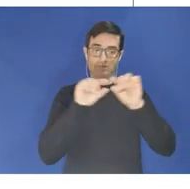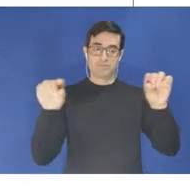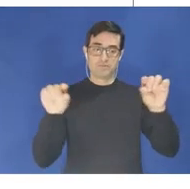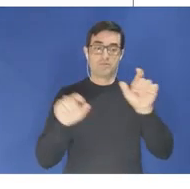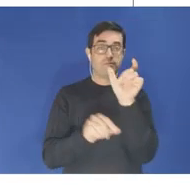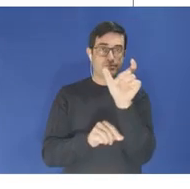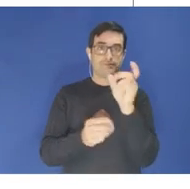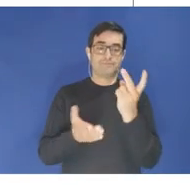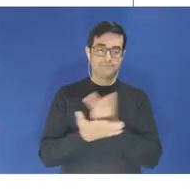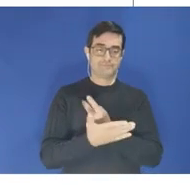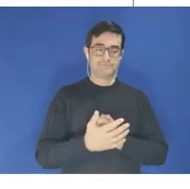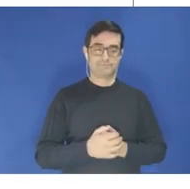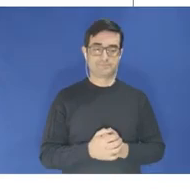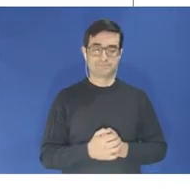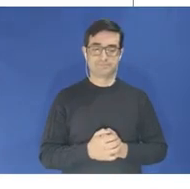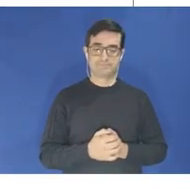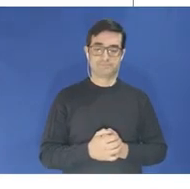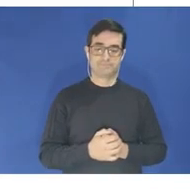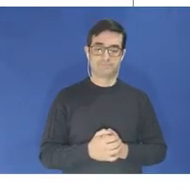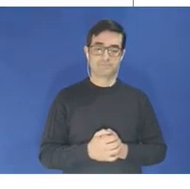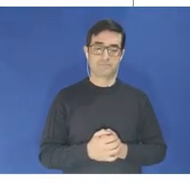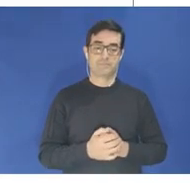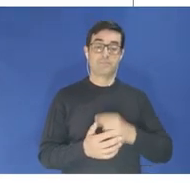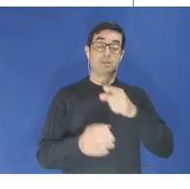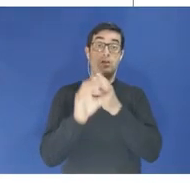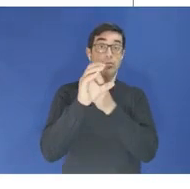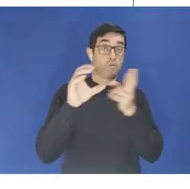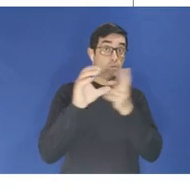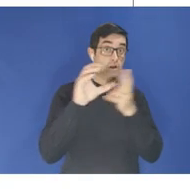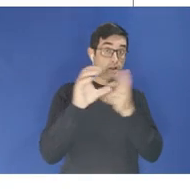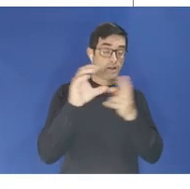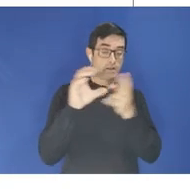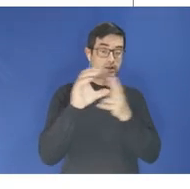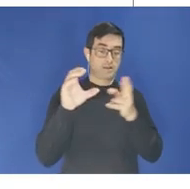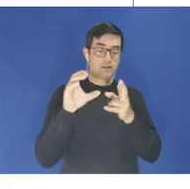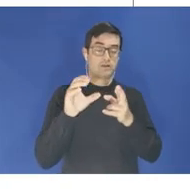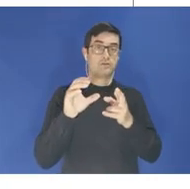errado aqui. Então, ó, em um período, o raio